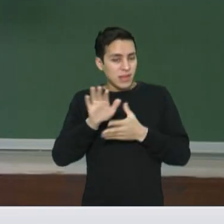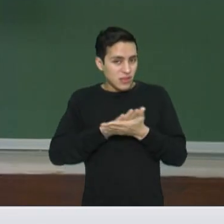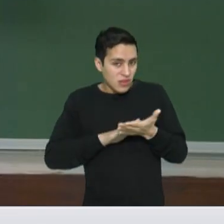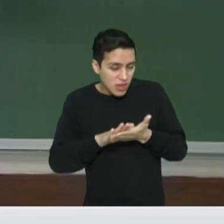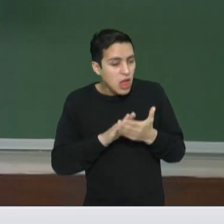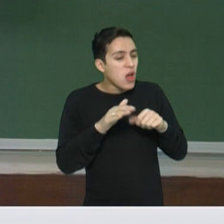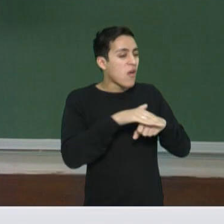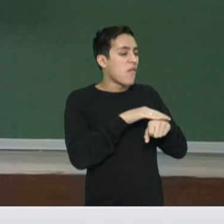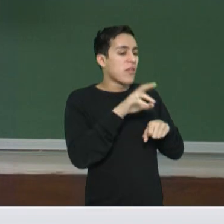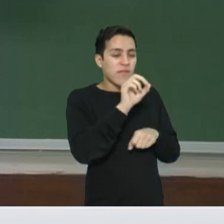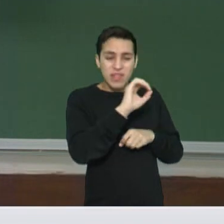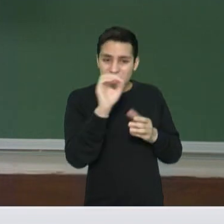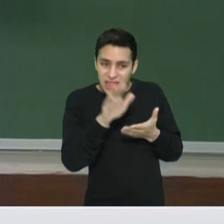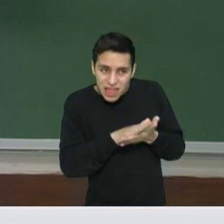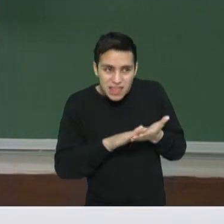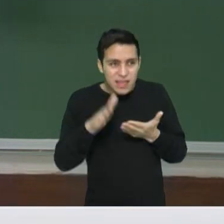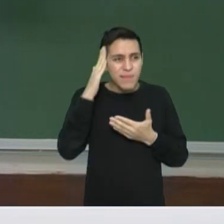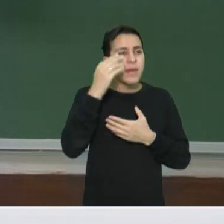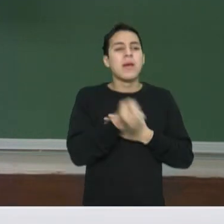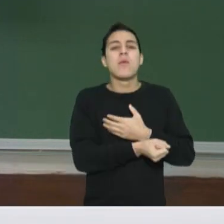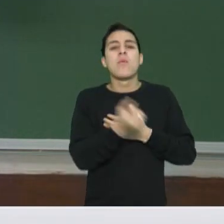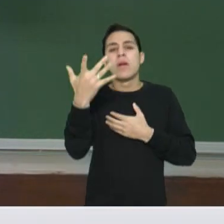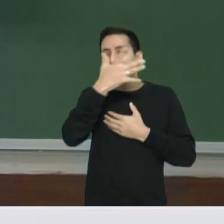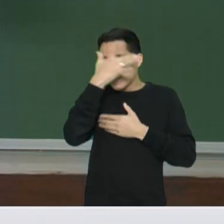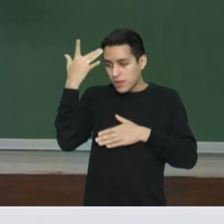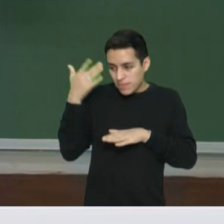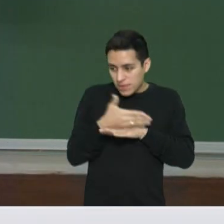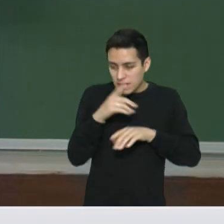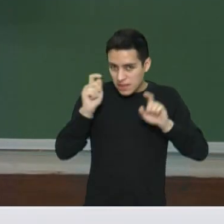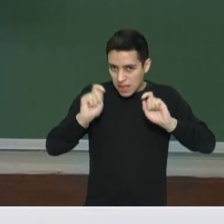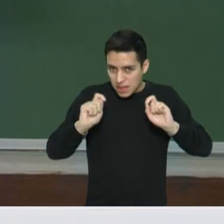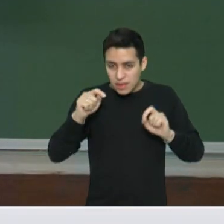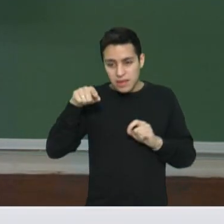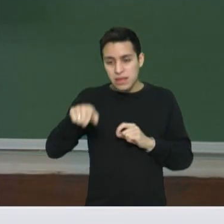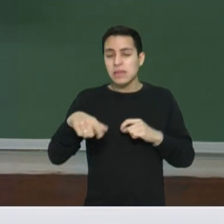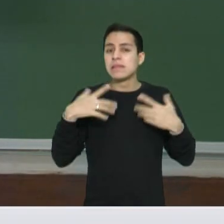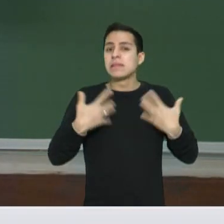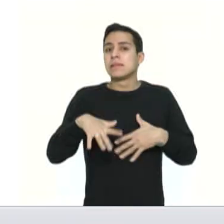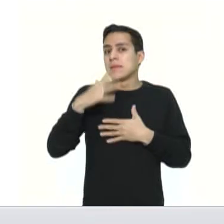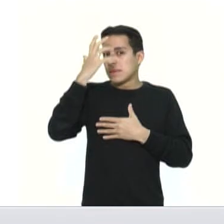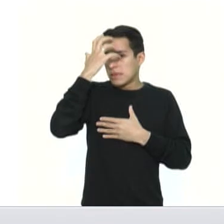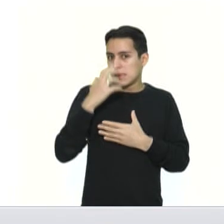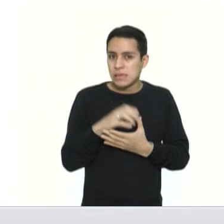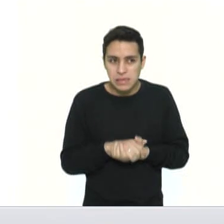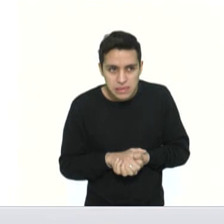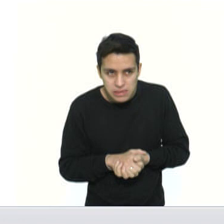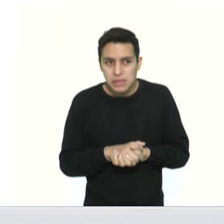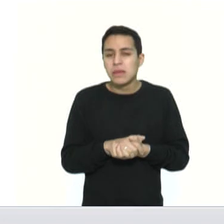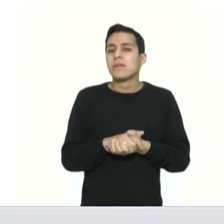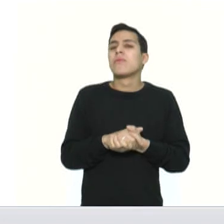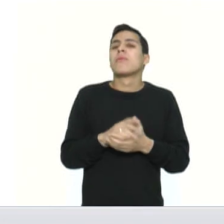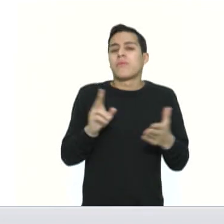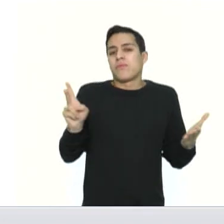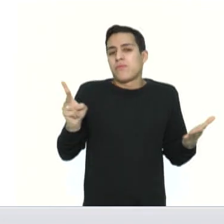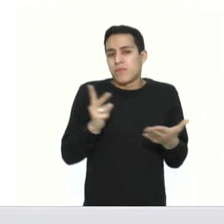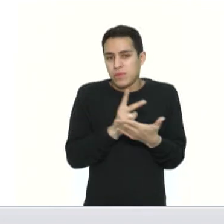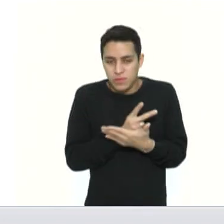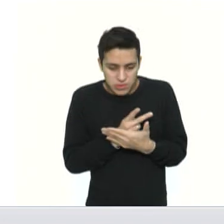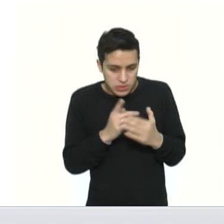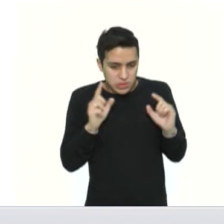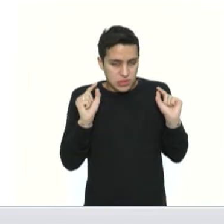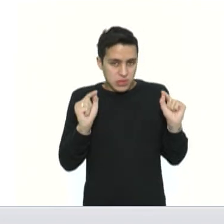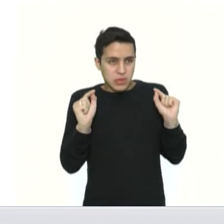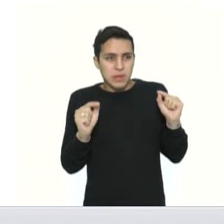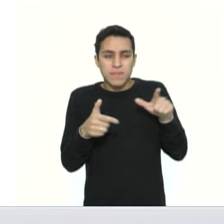não conversou com o avô para saber quantas pessoas iam participar. Então isso foi bastante sério e a gente viu que aconteceu